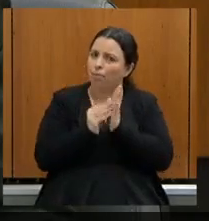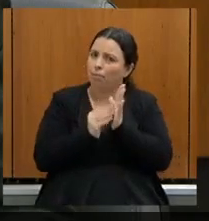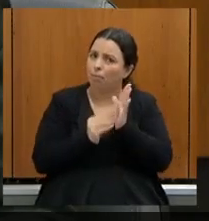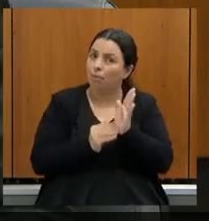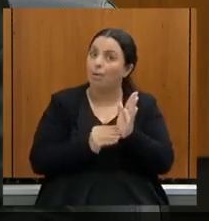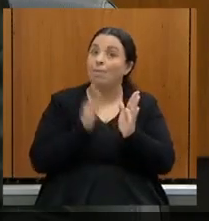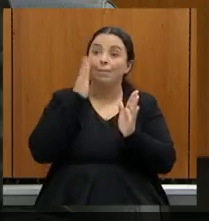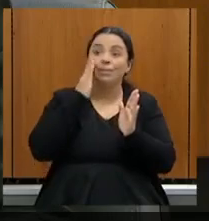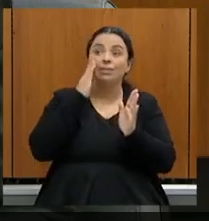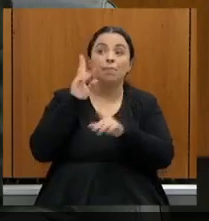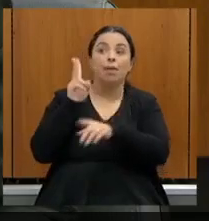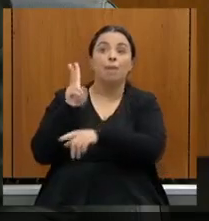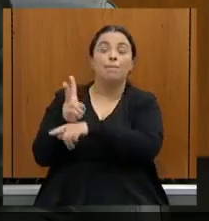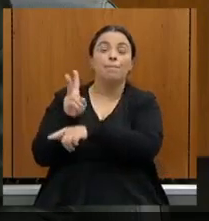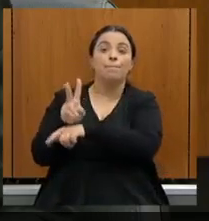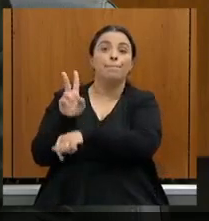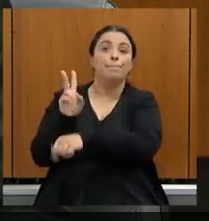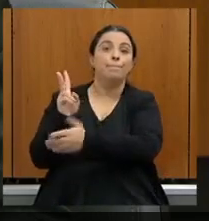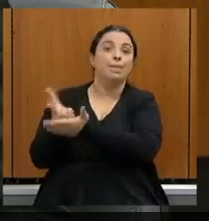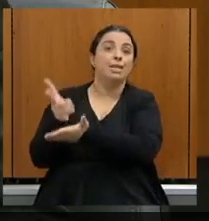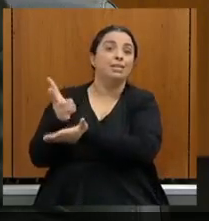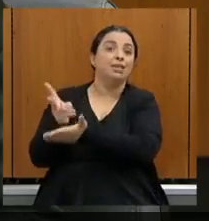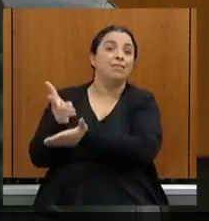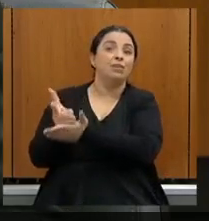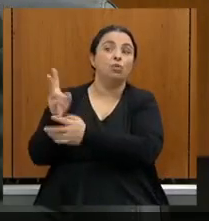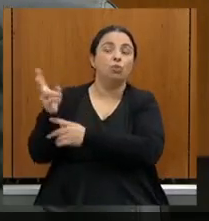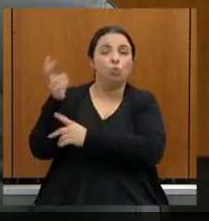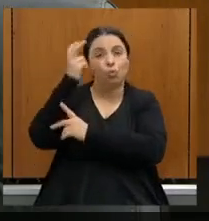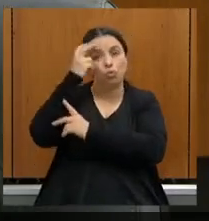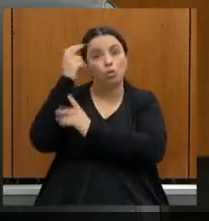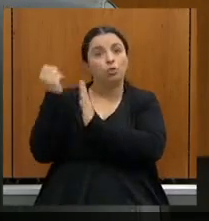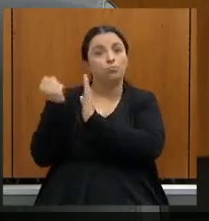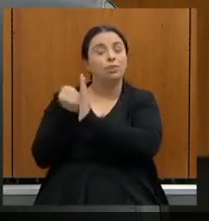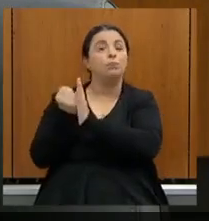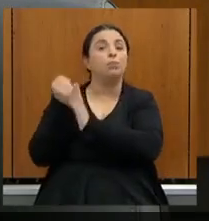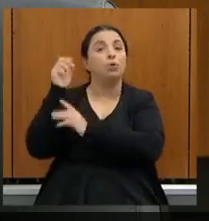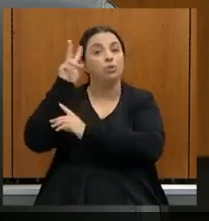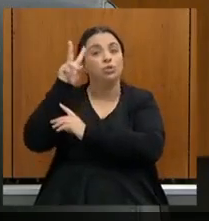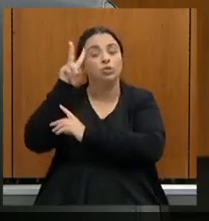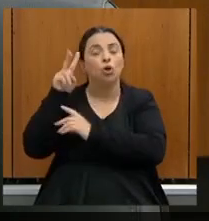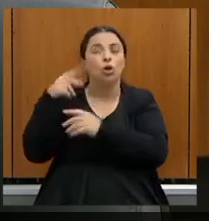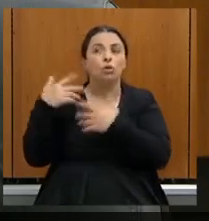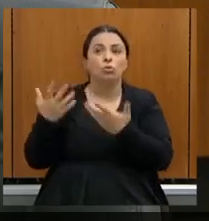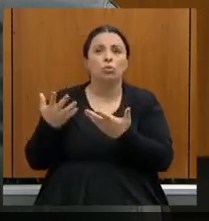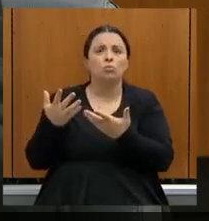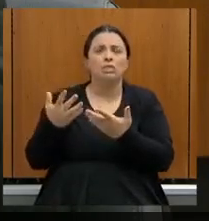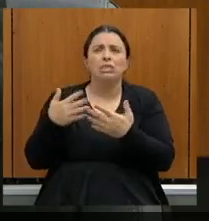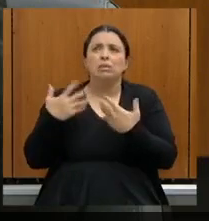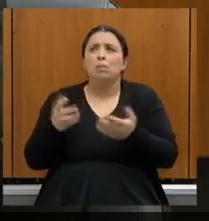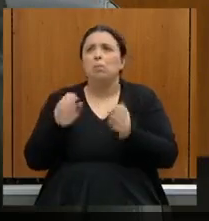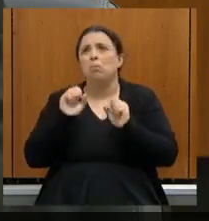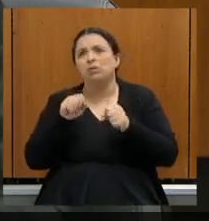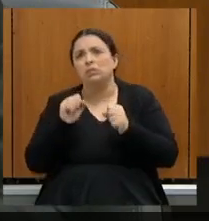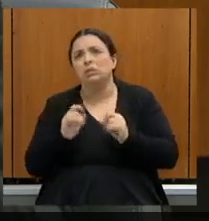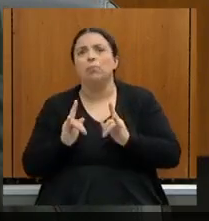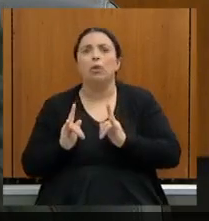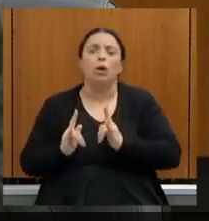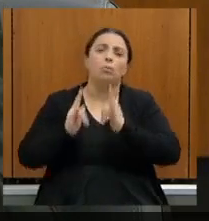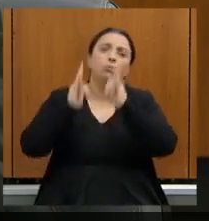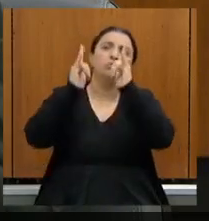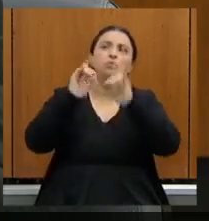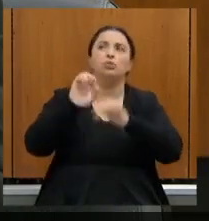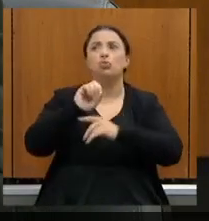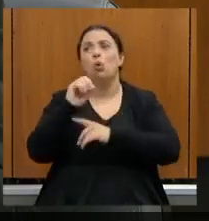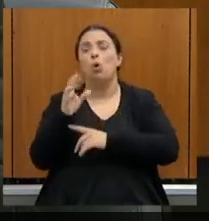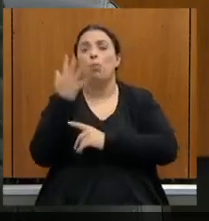cultural de patrimônio histórico integrada, seja ela para um edifício, seja ela para a paisagem cultural,